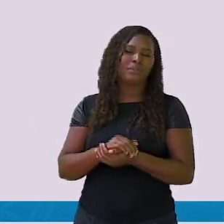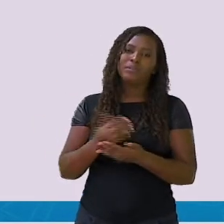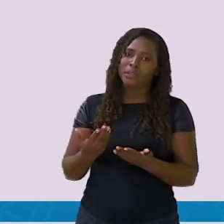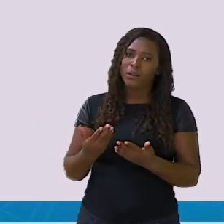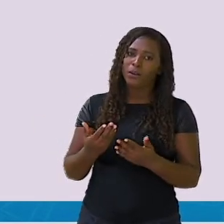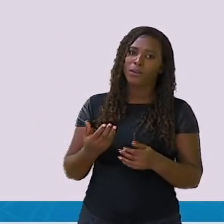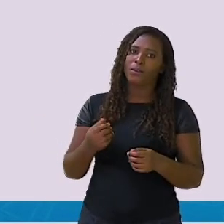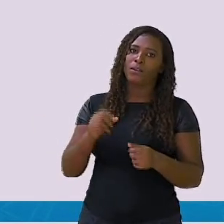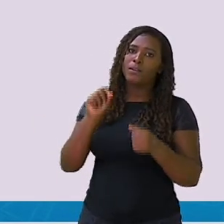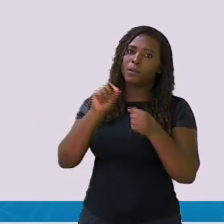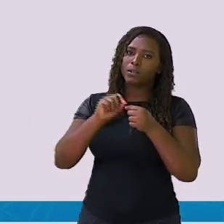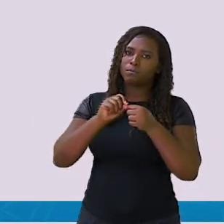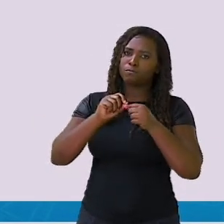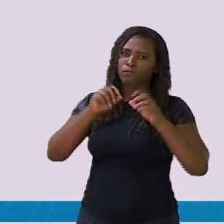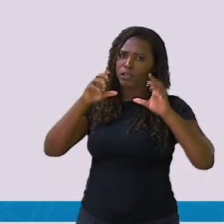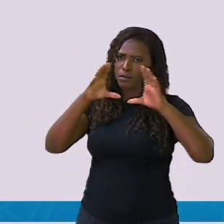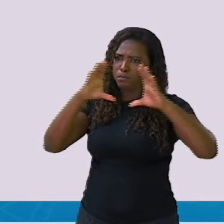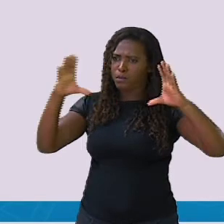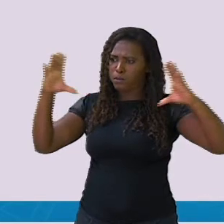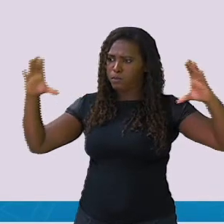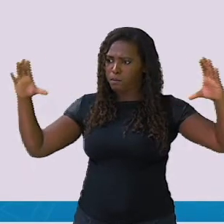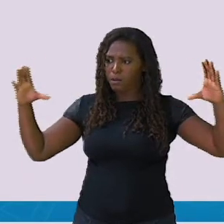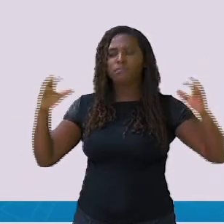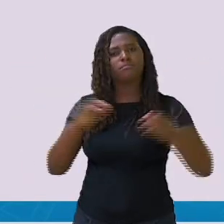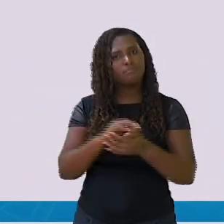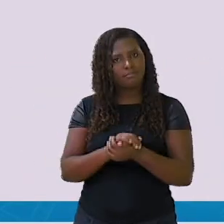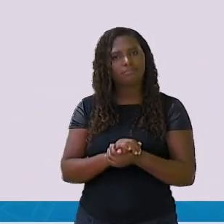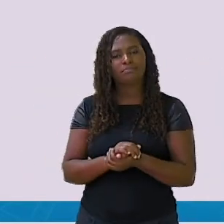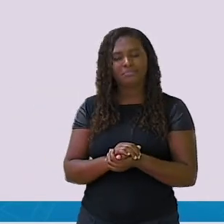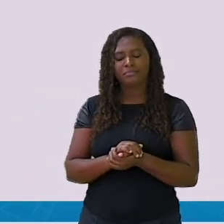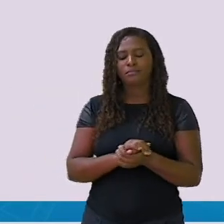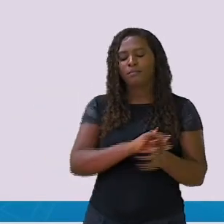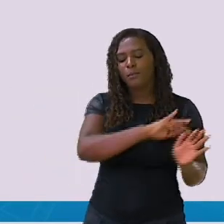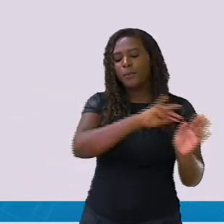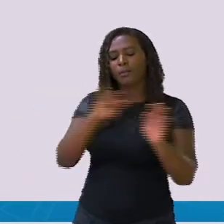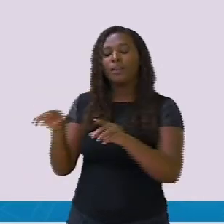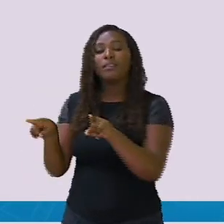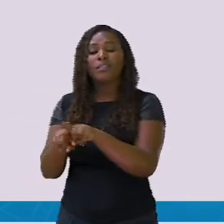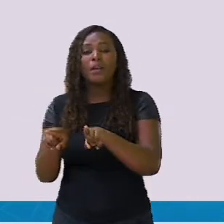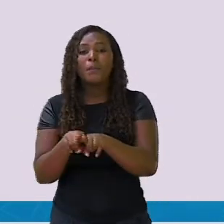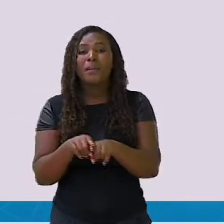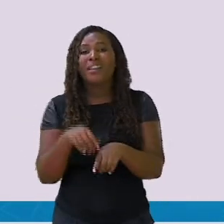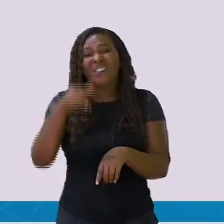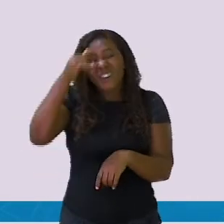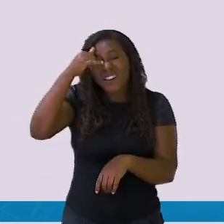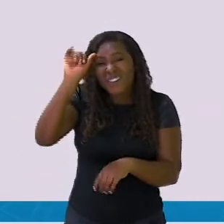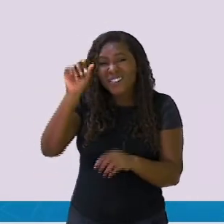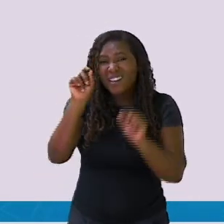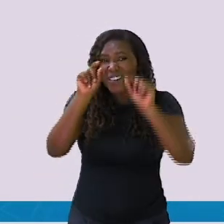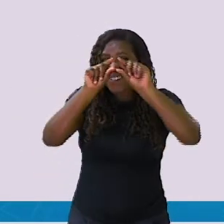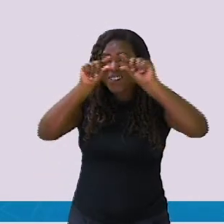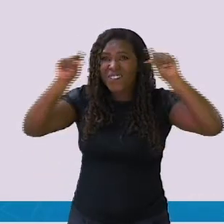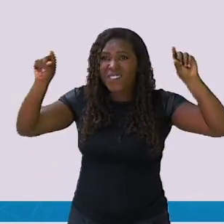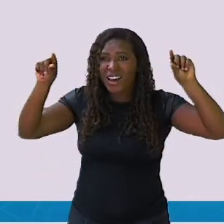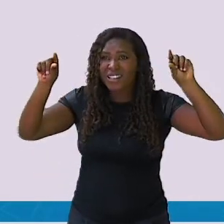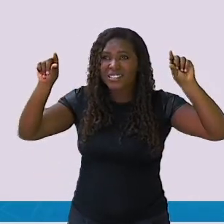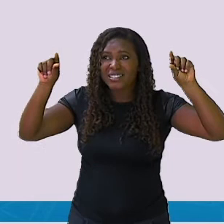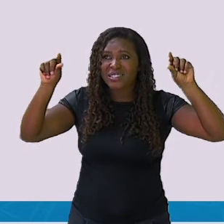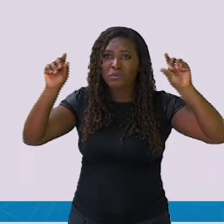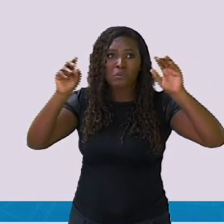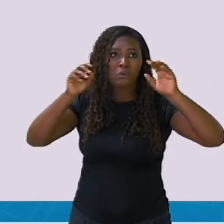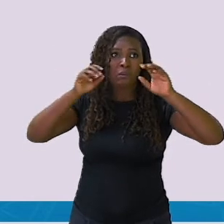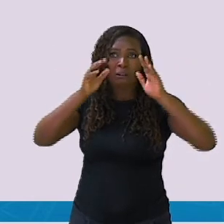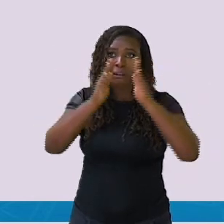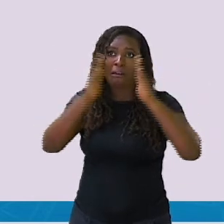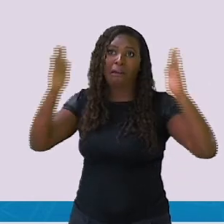Evitar usar frases muito grandes. O mapa mental, ele tem uma característica diferente do resumo, né? O mapa